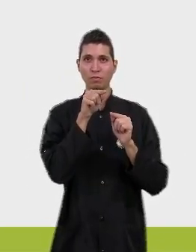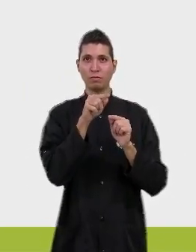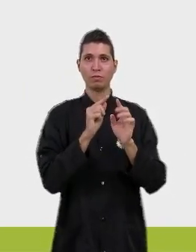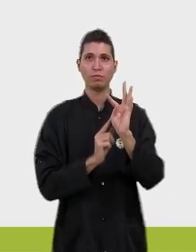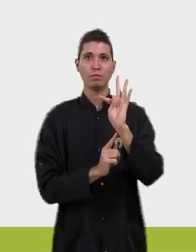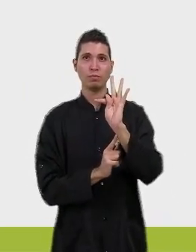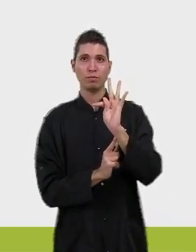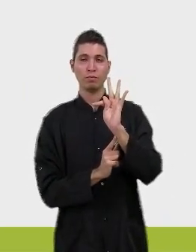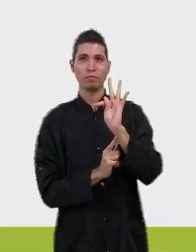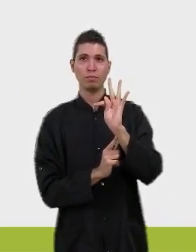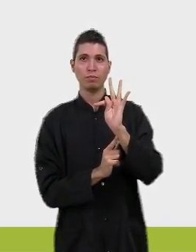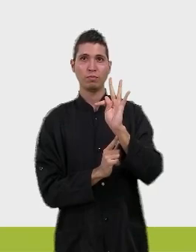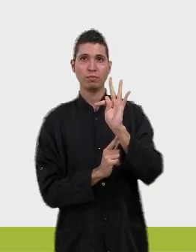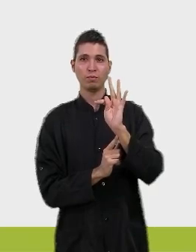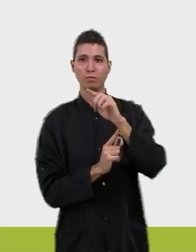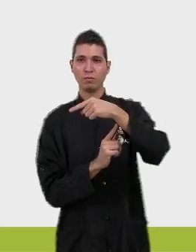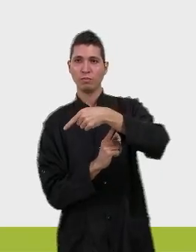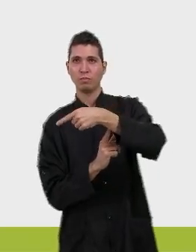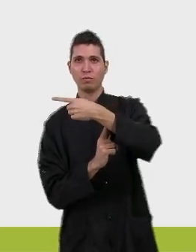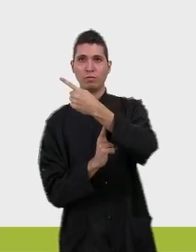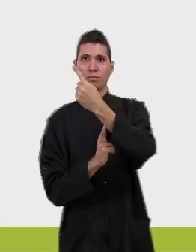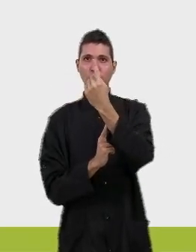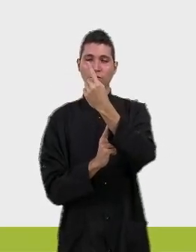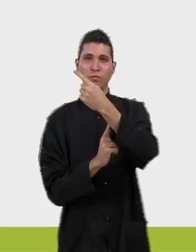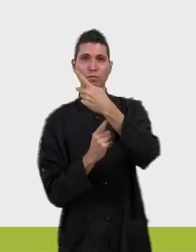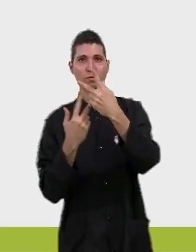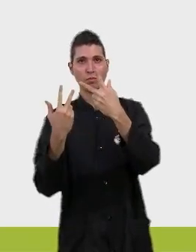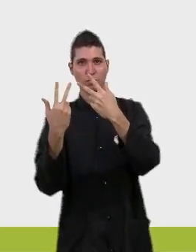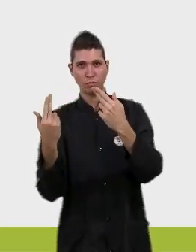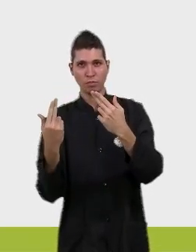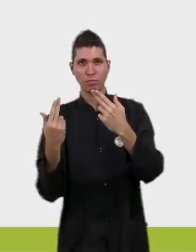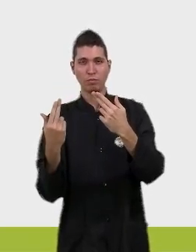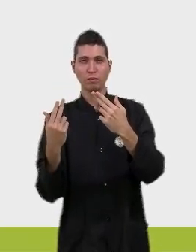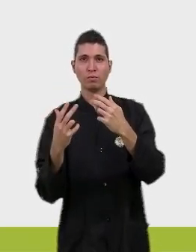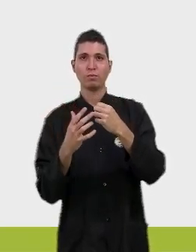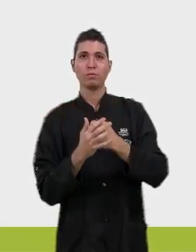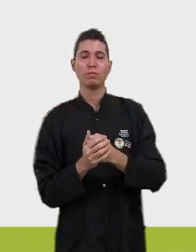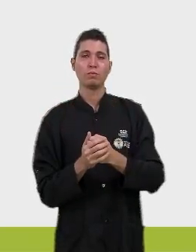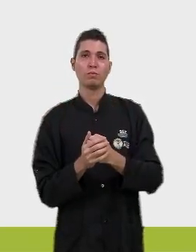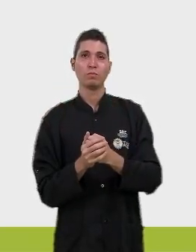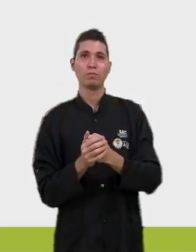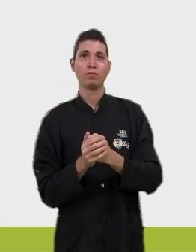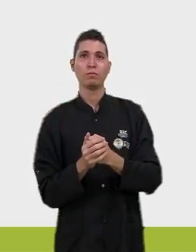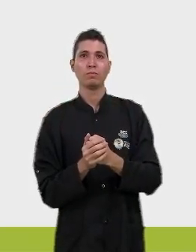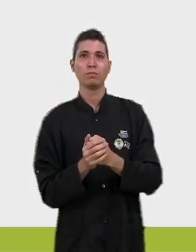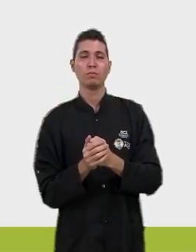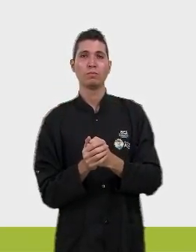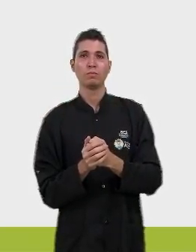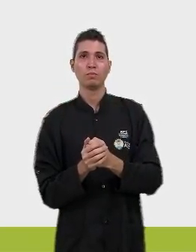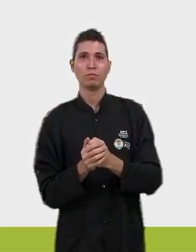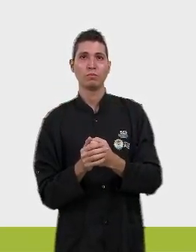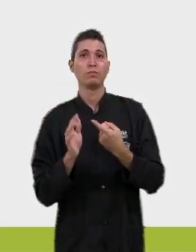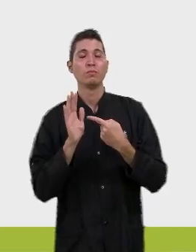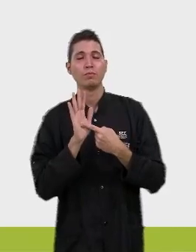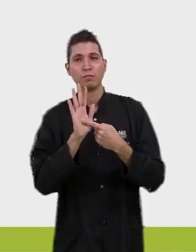ângulo são a mesma coisa. Então, nós temos aqui um arco que mede T. Eu quero determinar